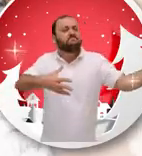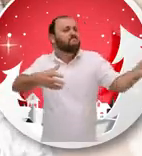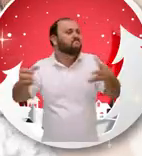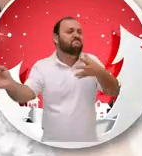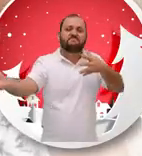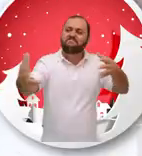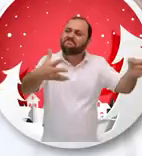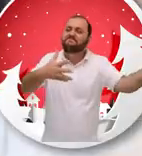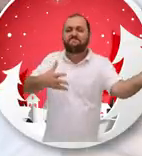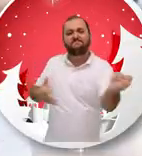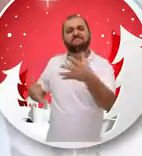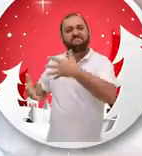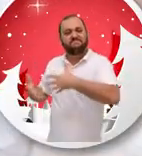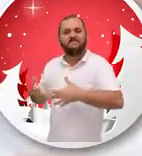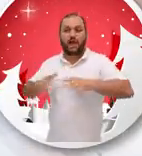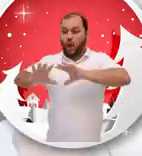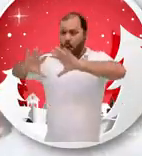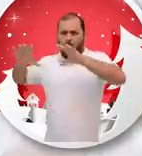inovação.